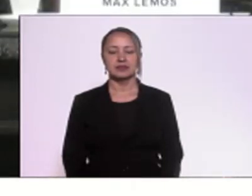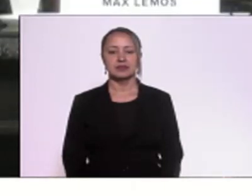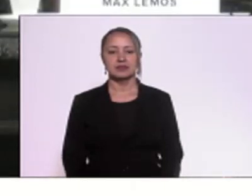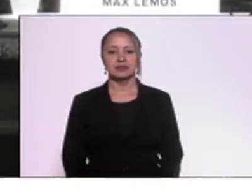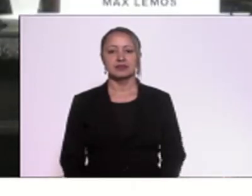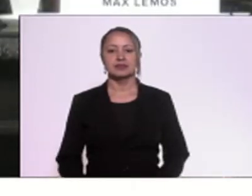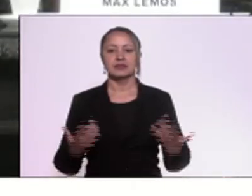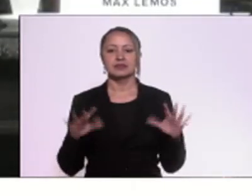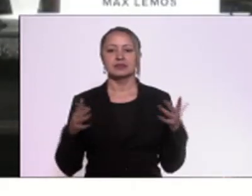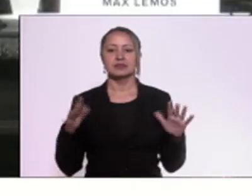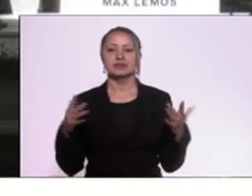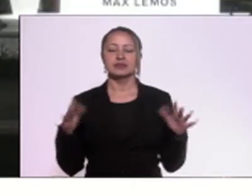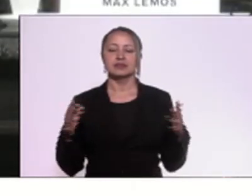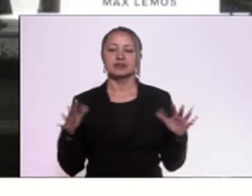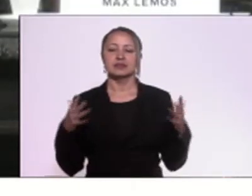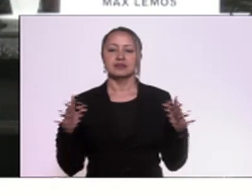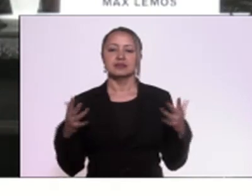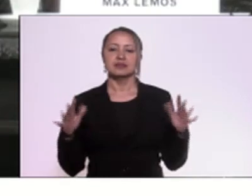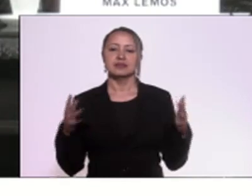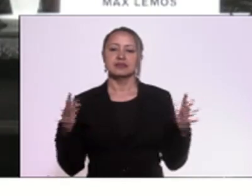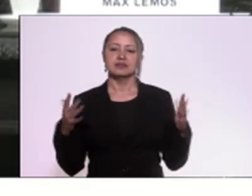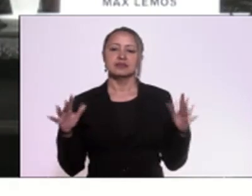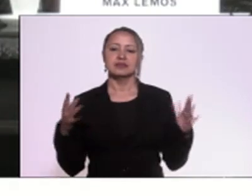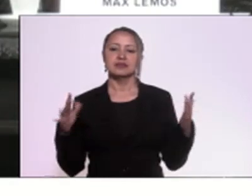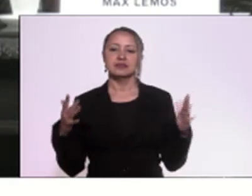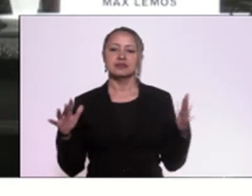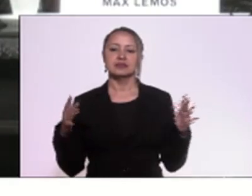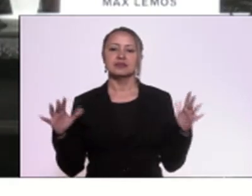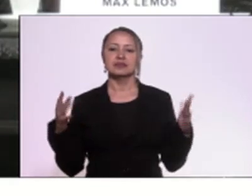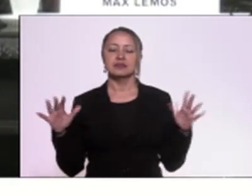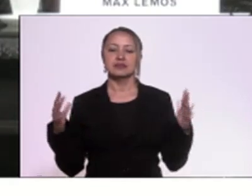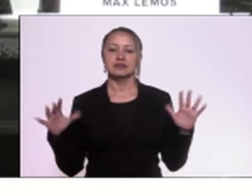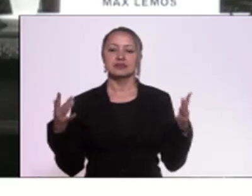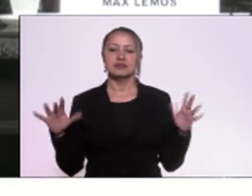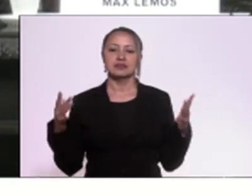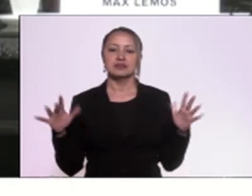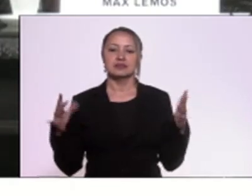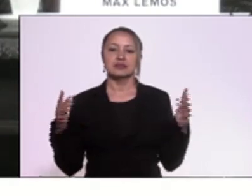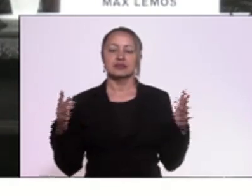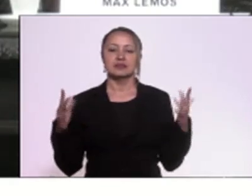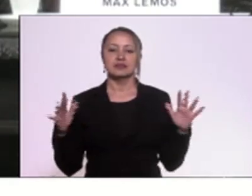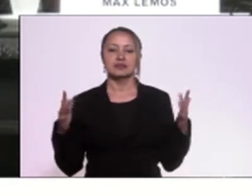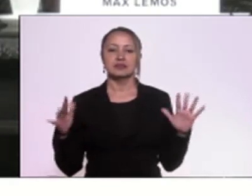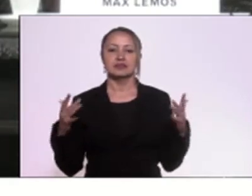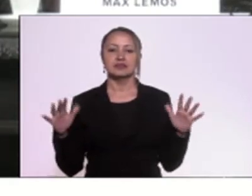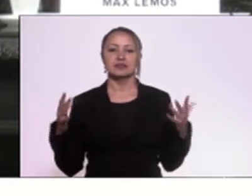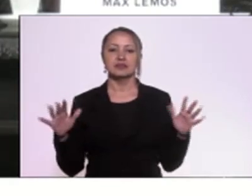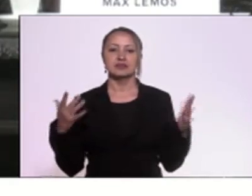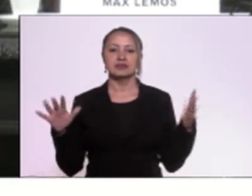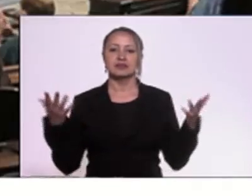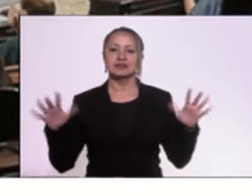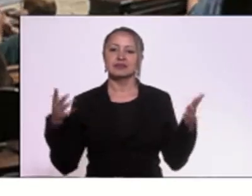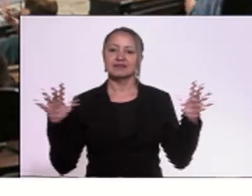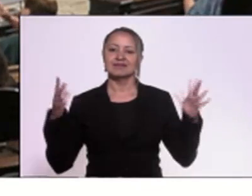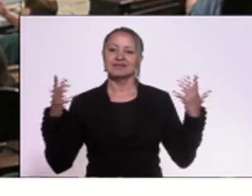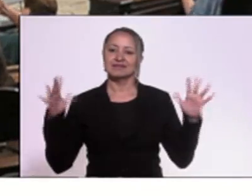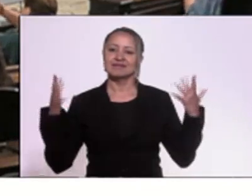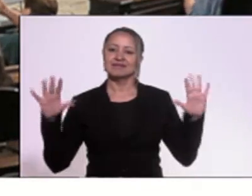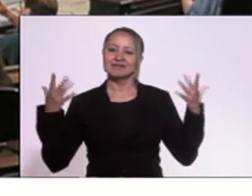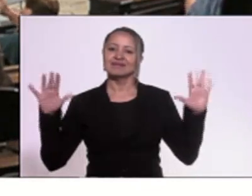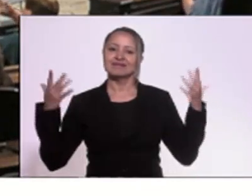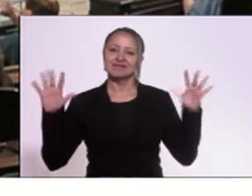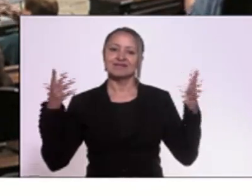dia também a sua história possa estar nas janelas do cinema brasileiro para todo mundo poder conhecer. Muito